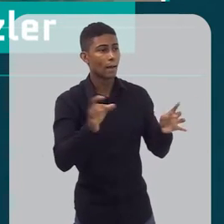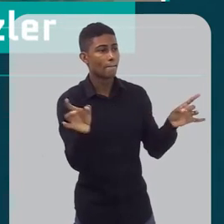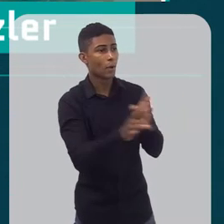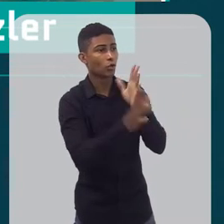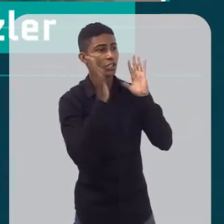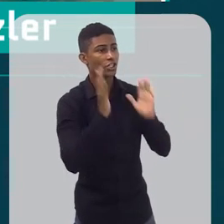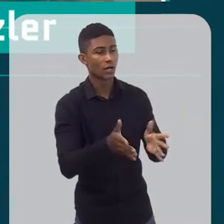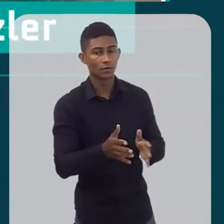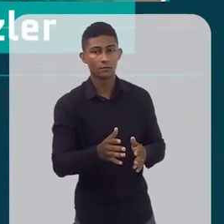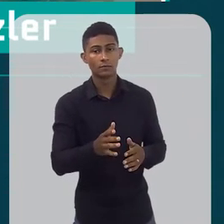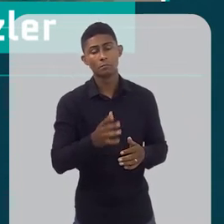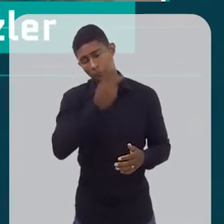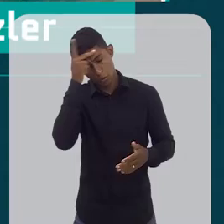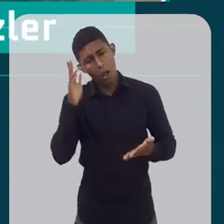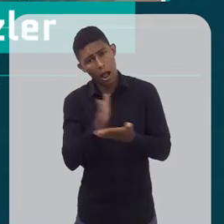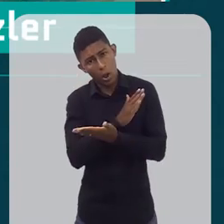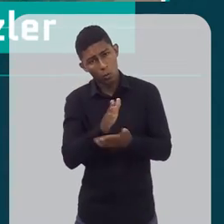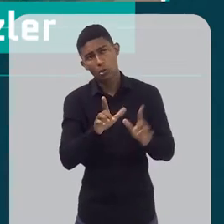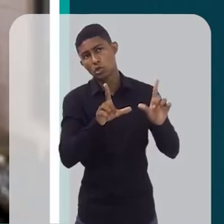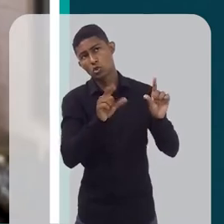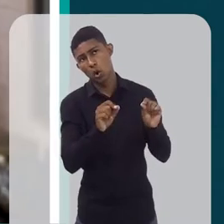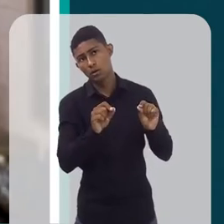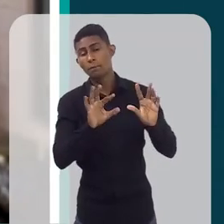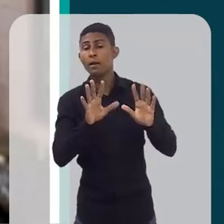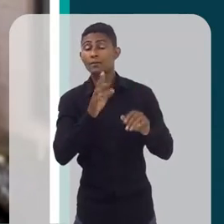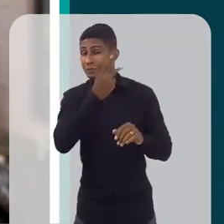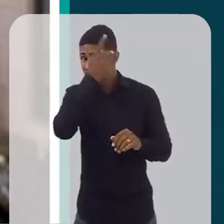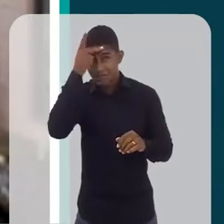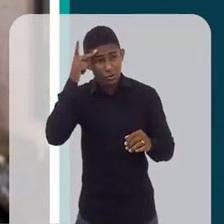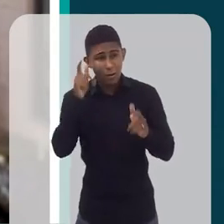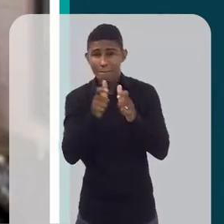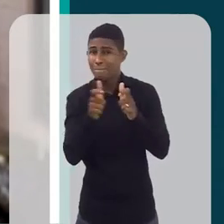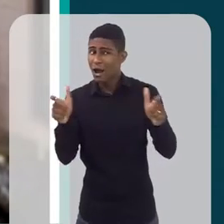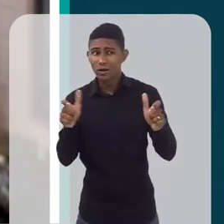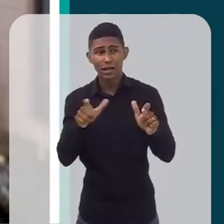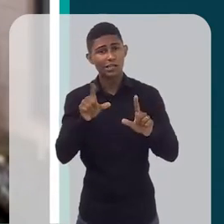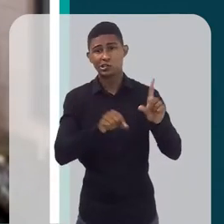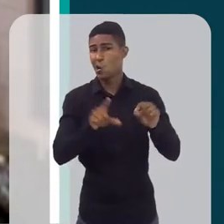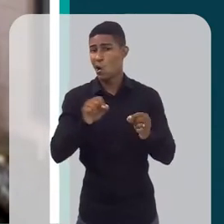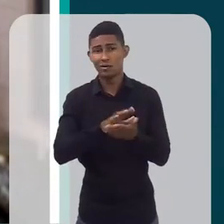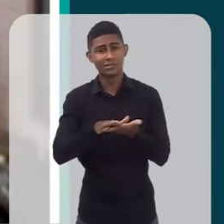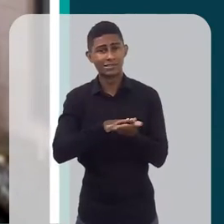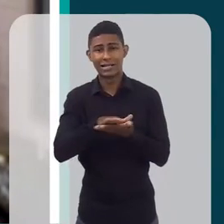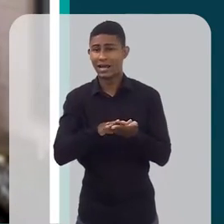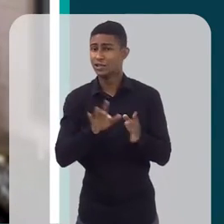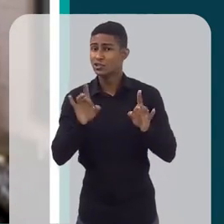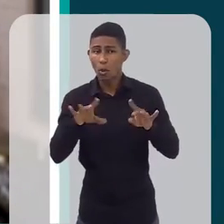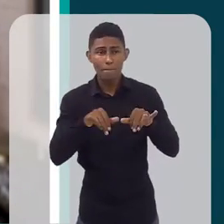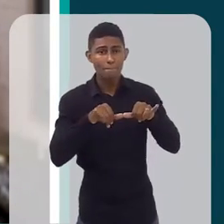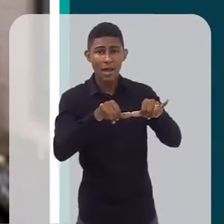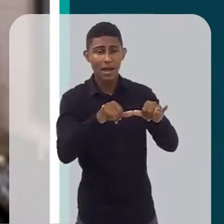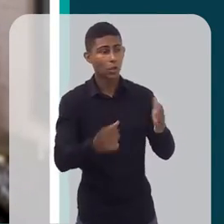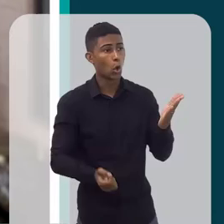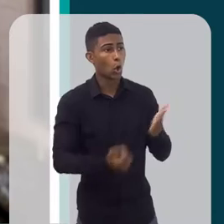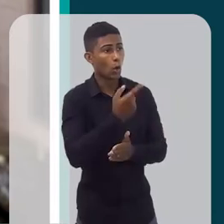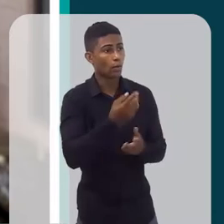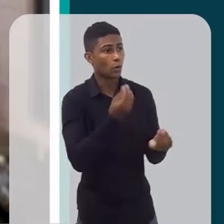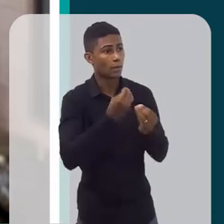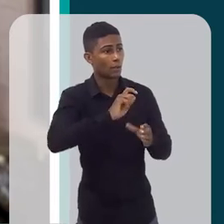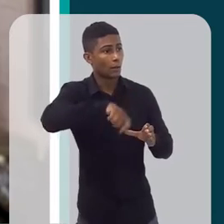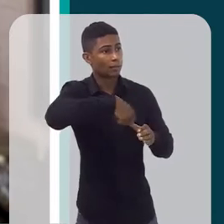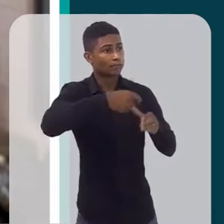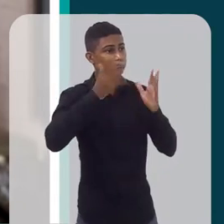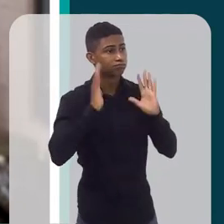Tem pessoas não, que escolhem comer isso, mas tem pessoas que não. A gente sabe que muitas pessoas não escolhem, né? É o que elas têm para comer,